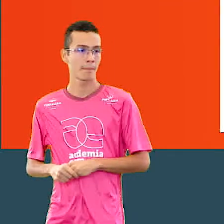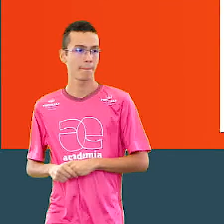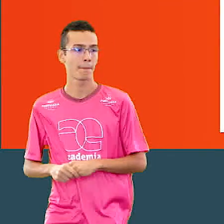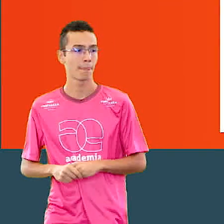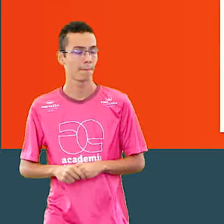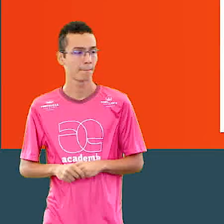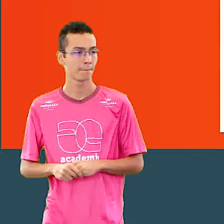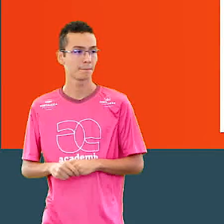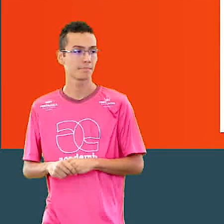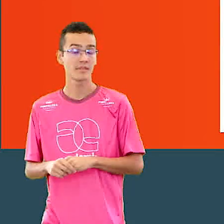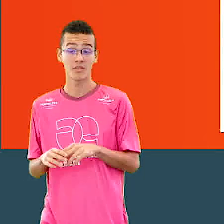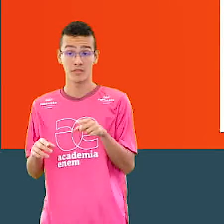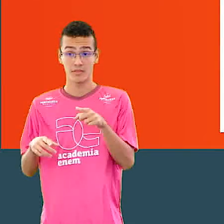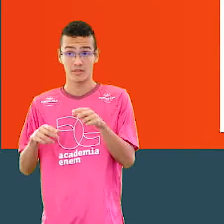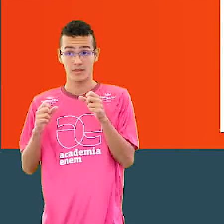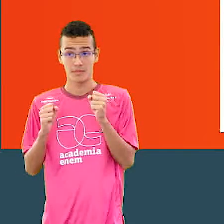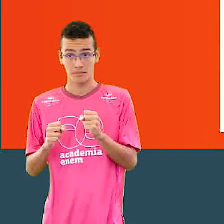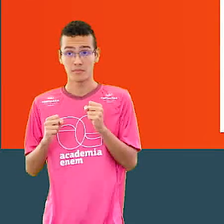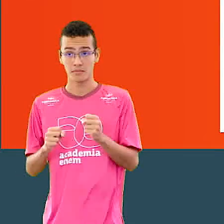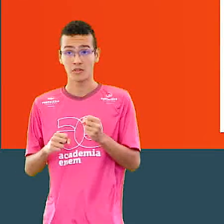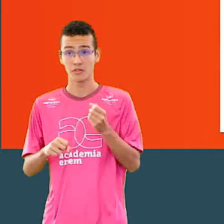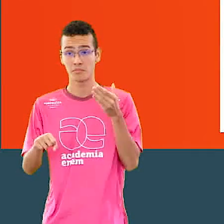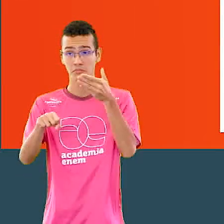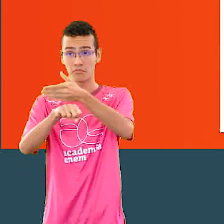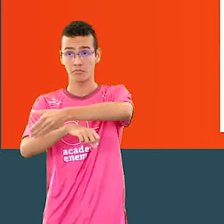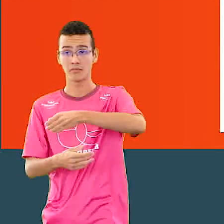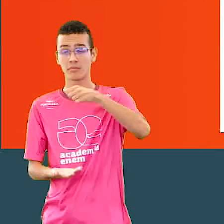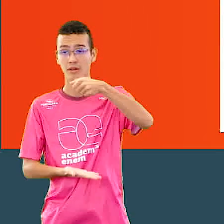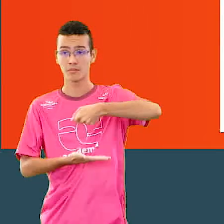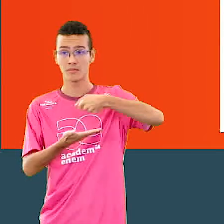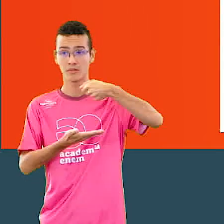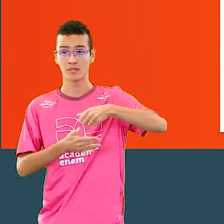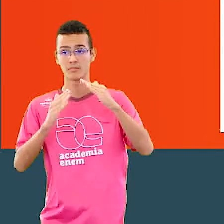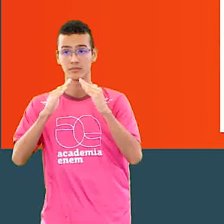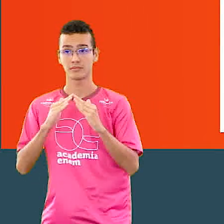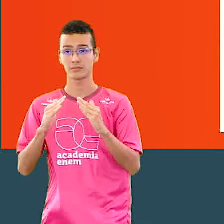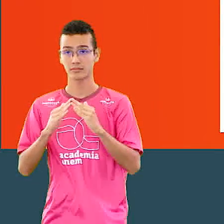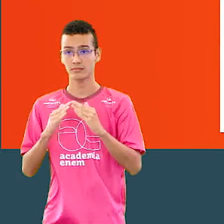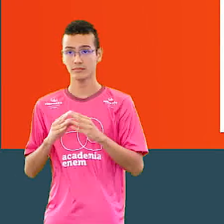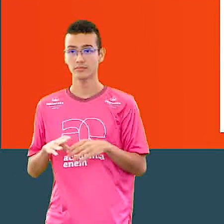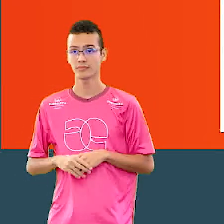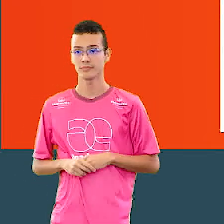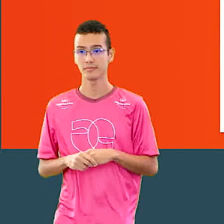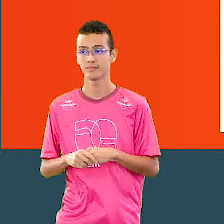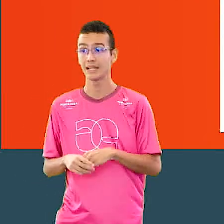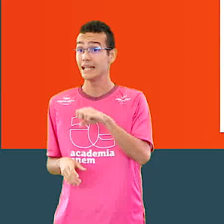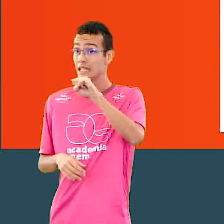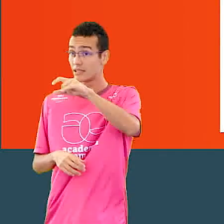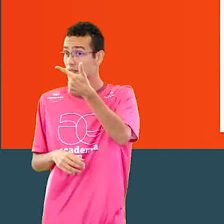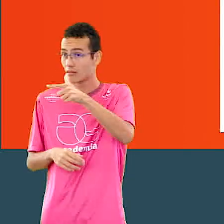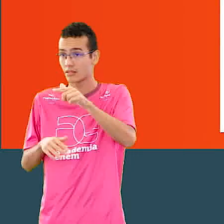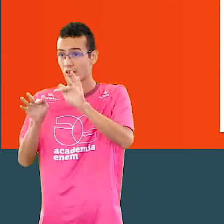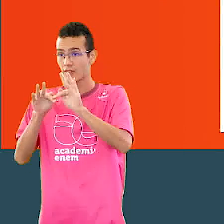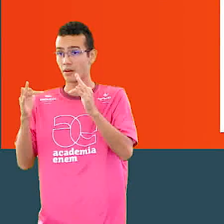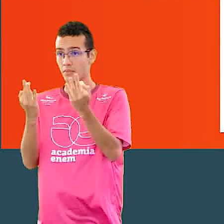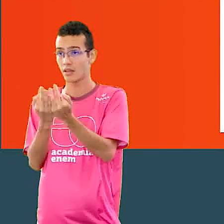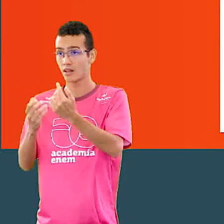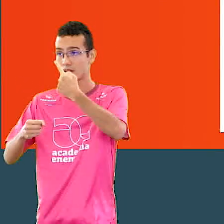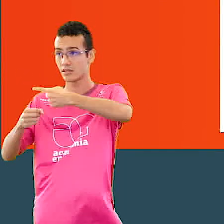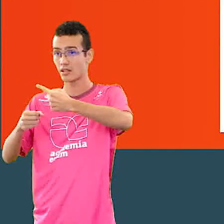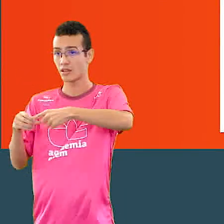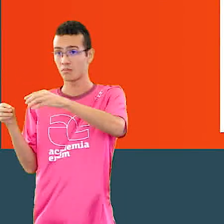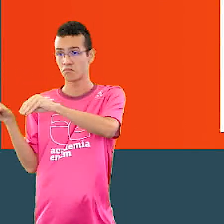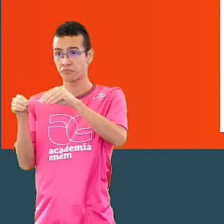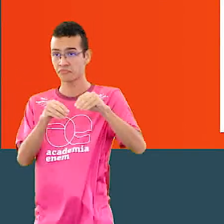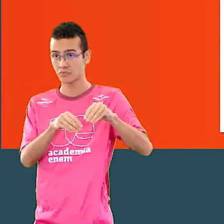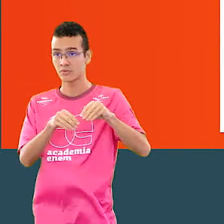moravam, você pode concorrer a esse auxílio moradia. E isso é importante. É importante vocês saberem, porque às